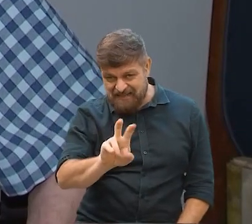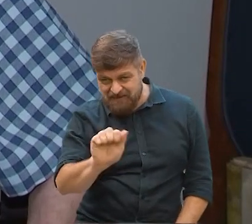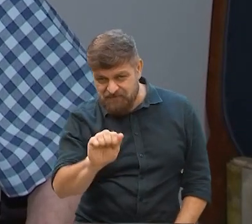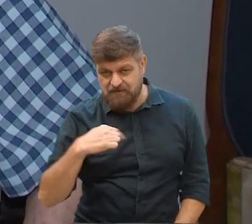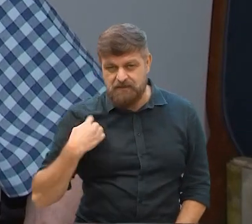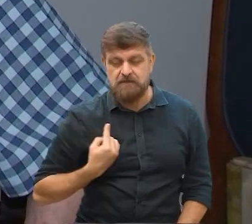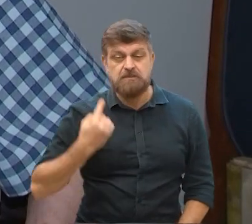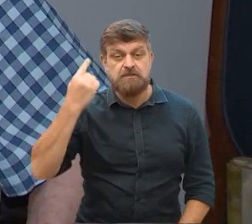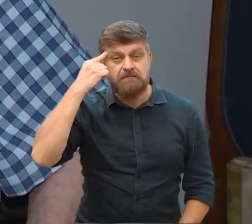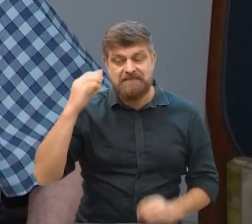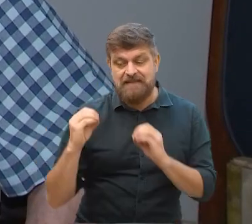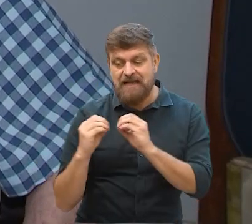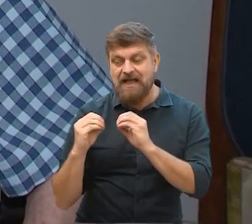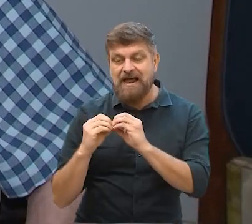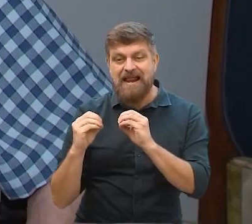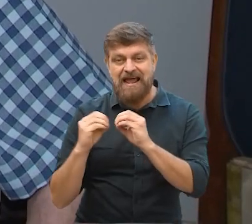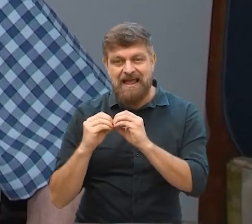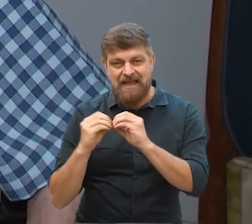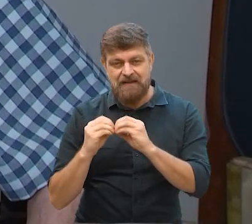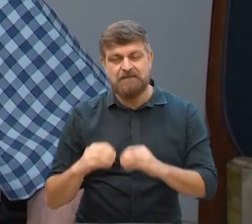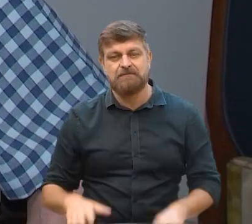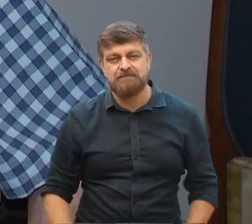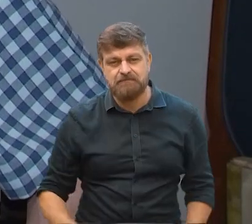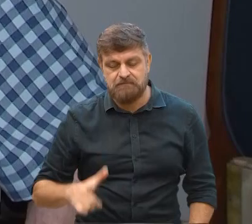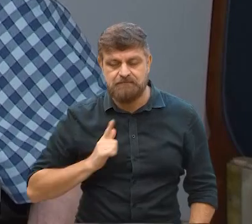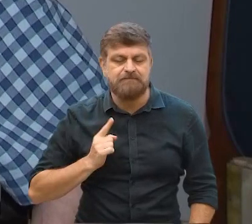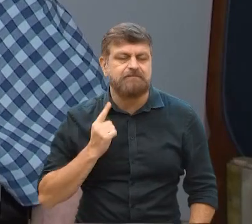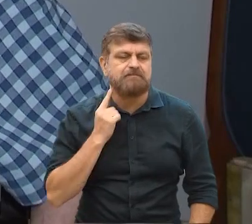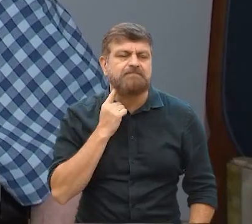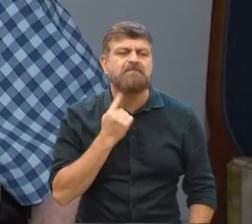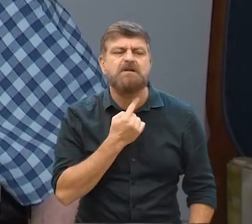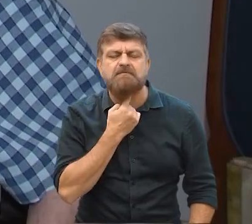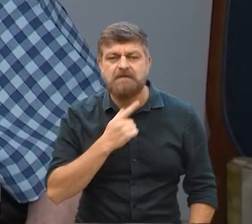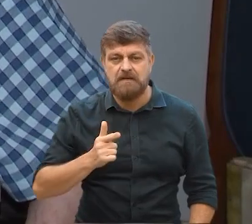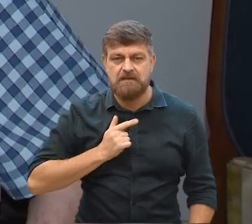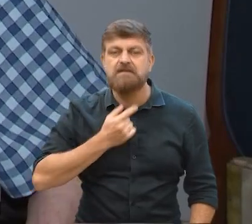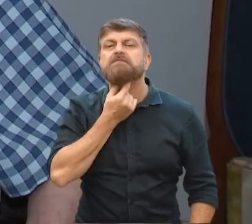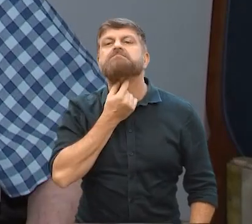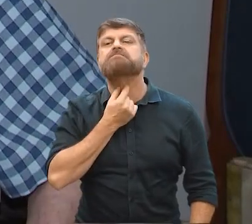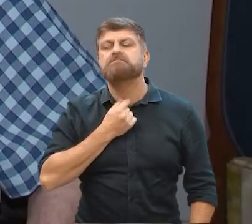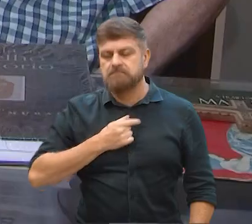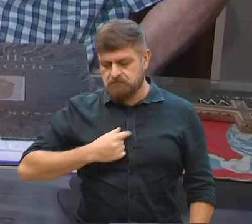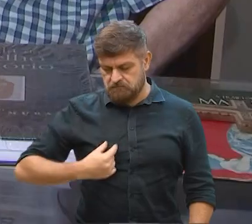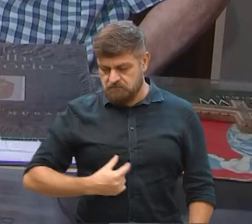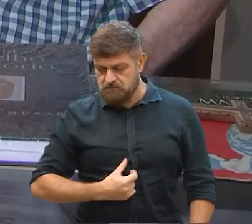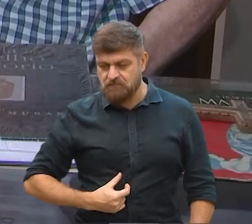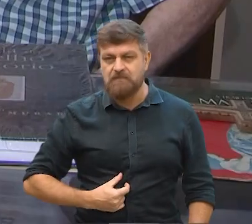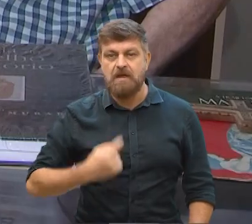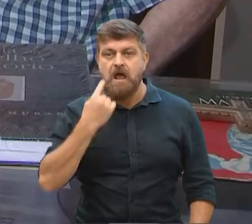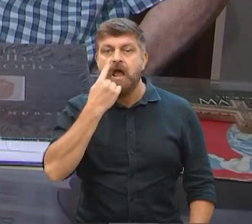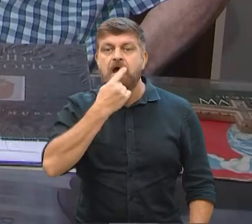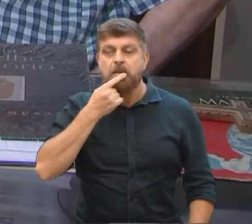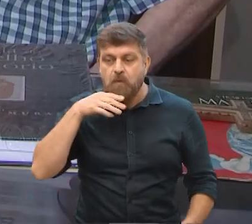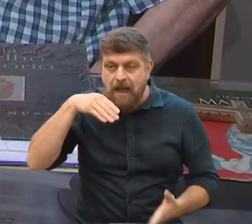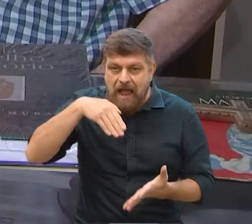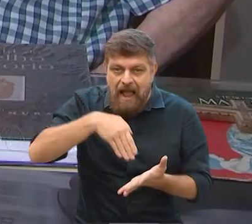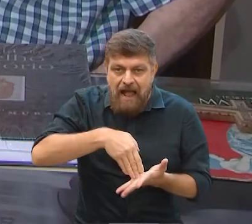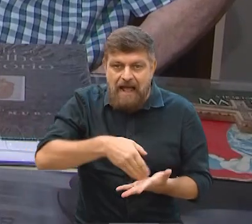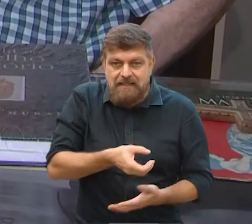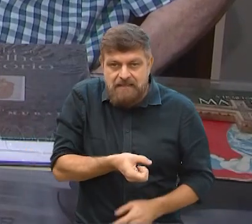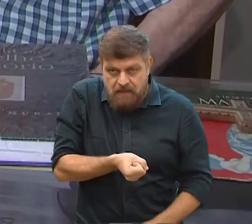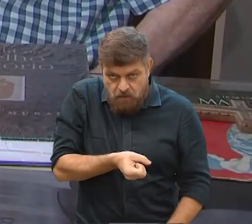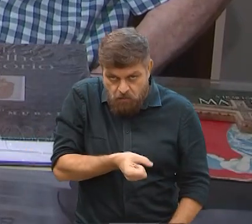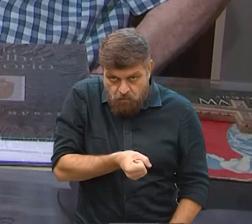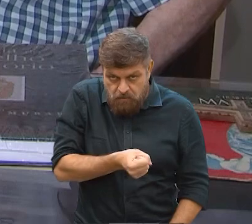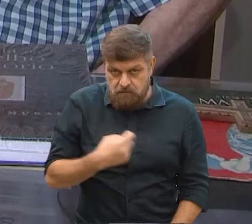em saliva, nas glândulas salivares. Nós sabemos que o aparelho digestivo vai da boca ao ânus.